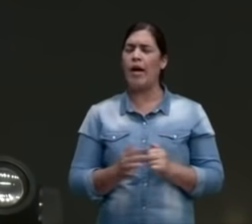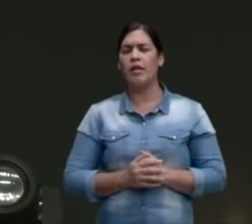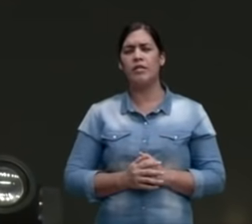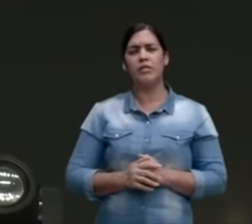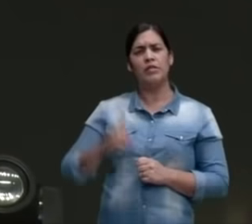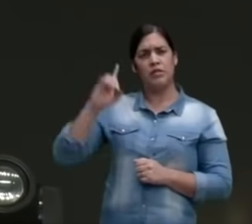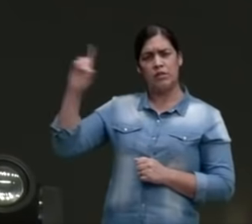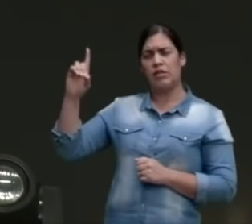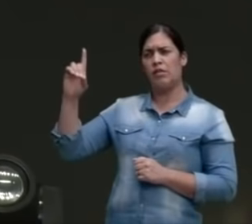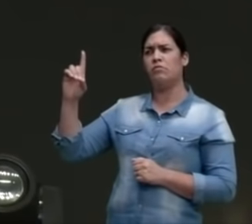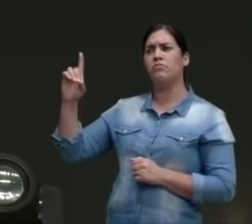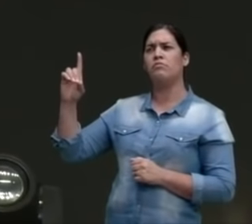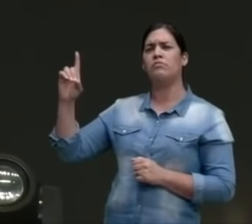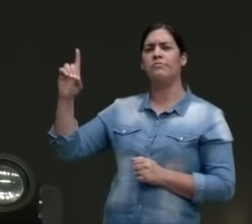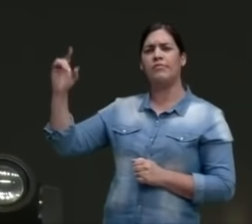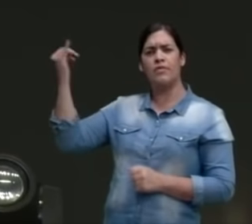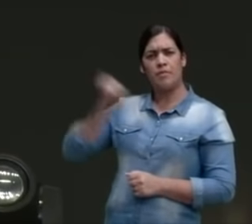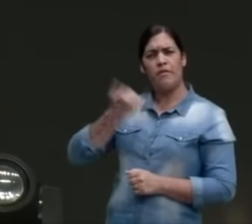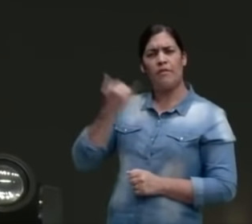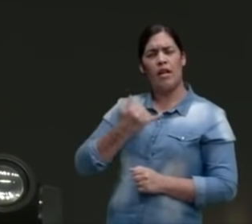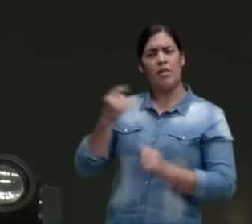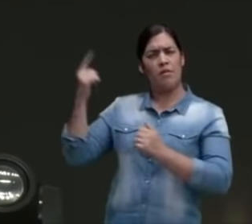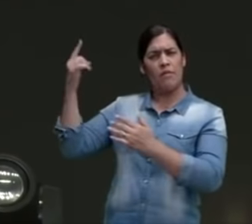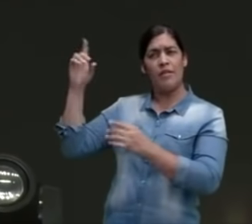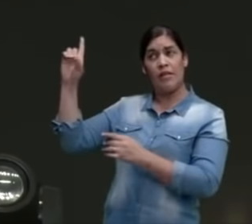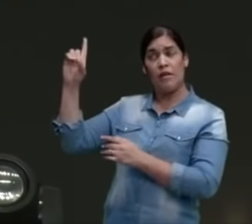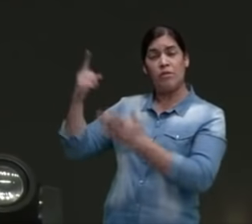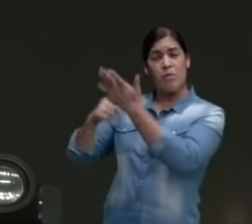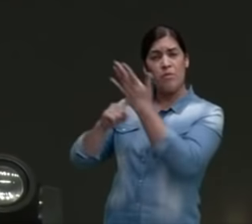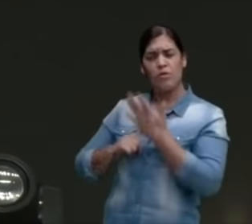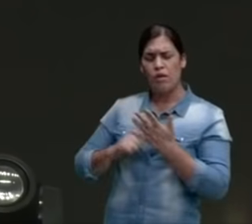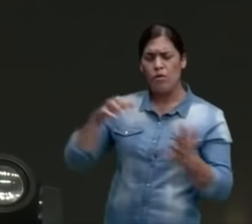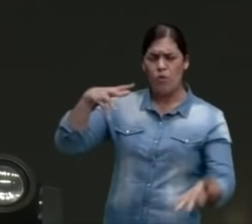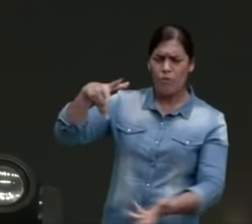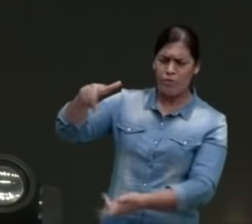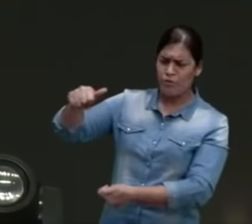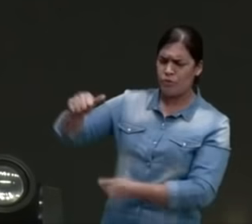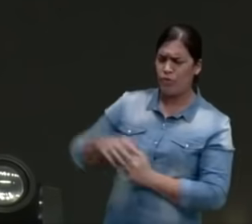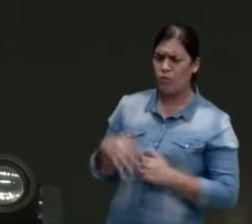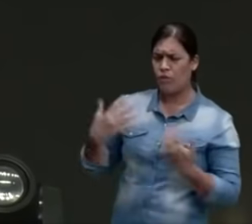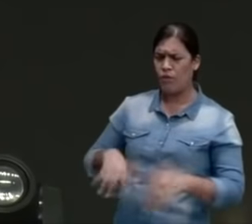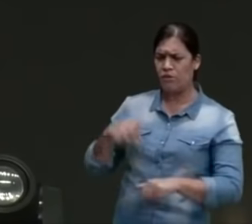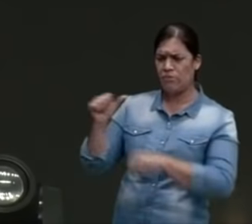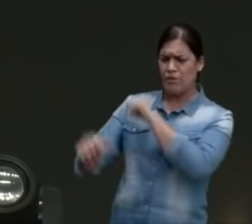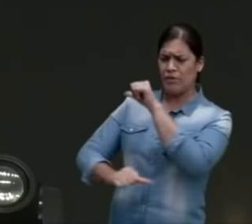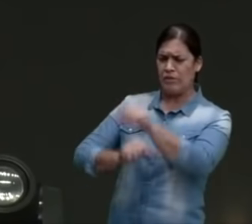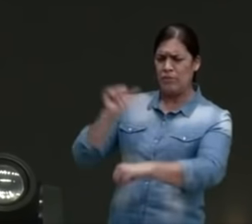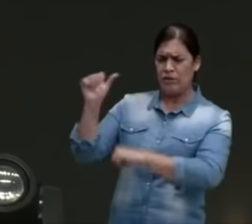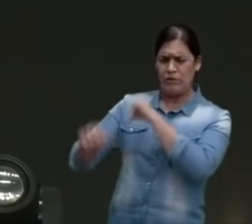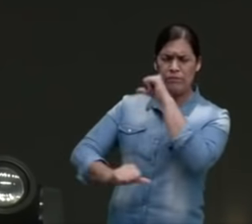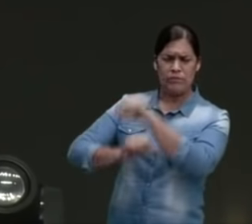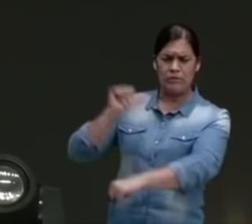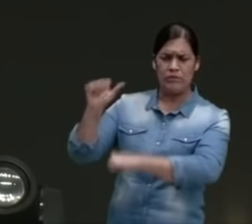feito enxergar o quanto o nosso mundo está mudado, o quanto está se transformando. Nós vemos